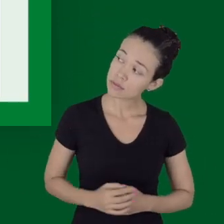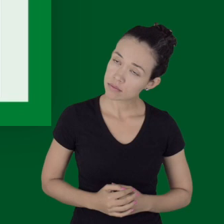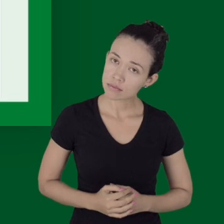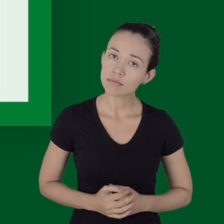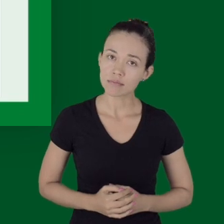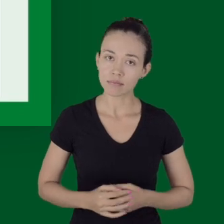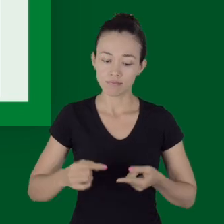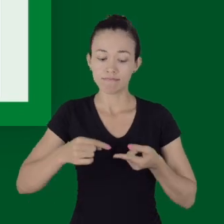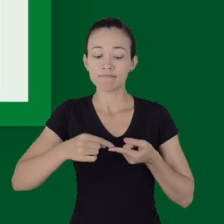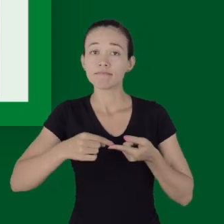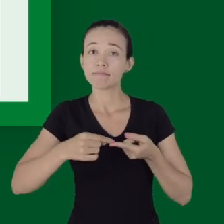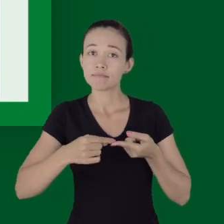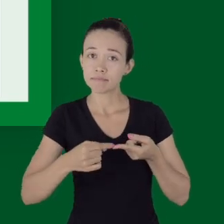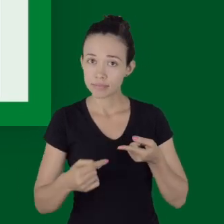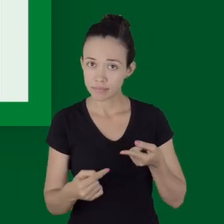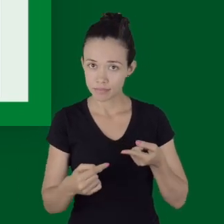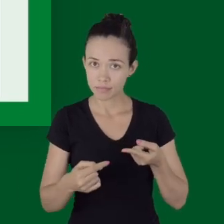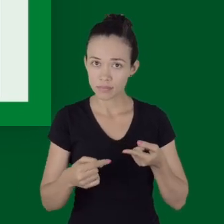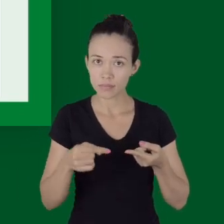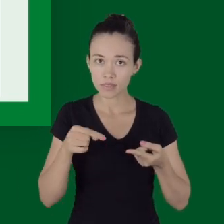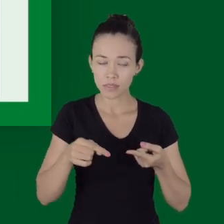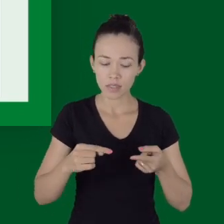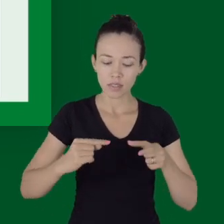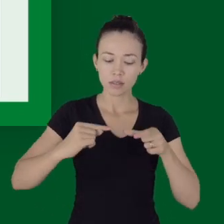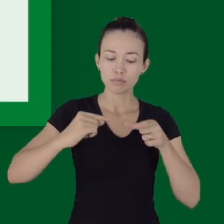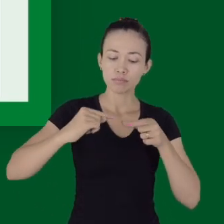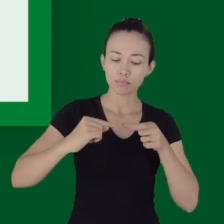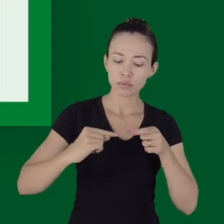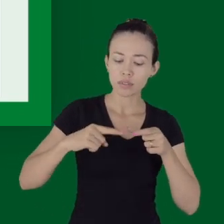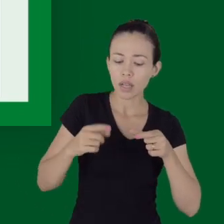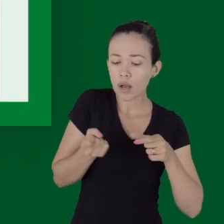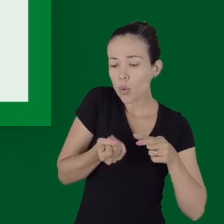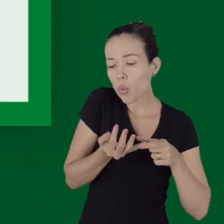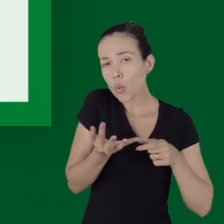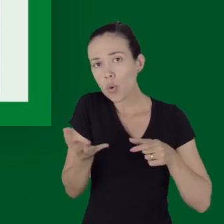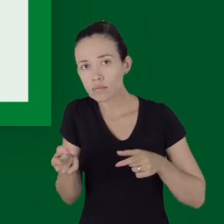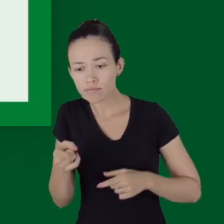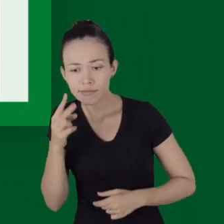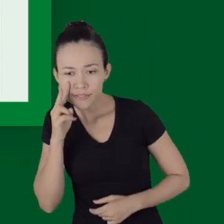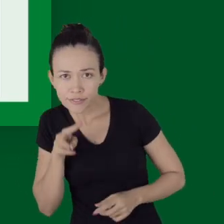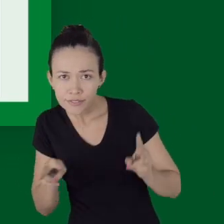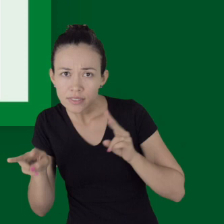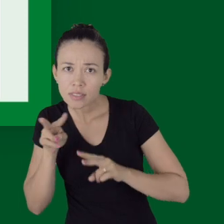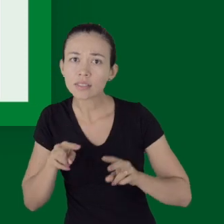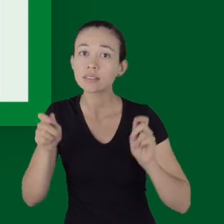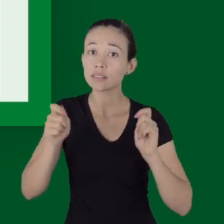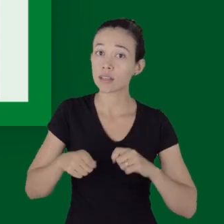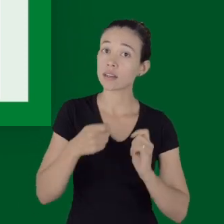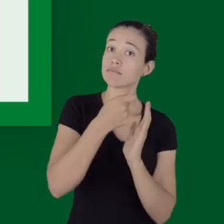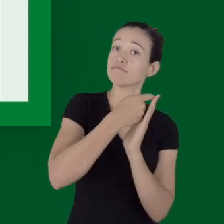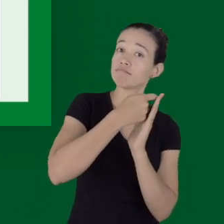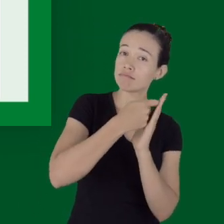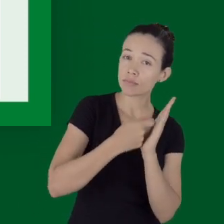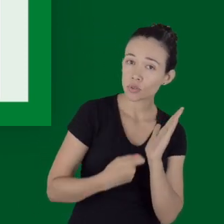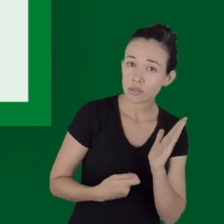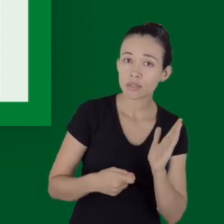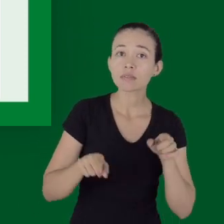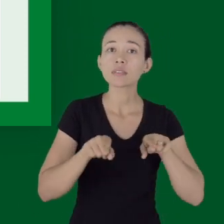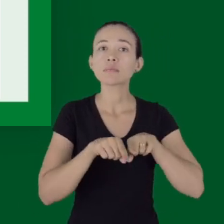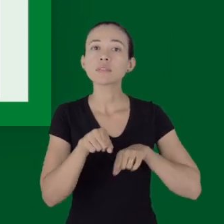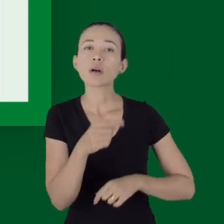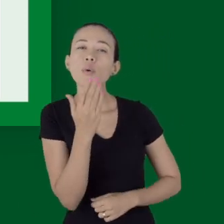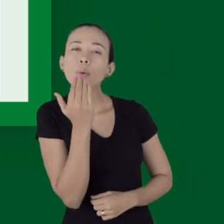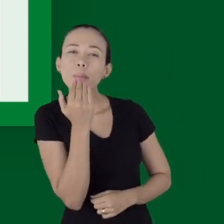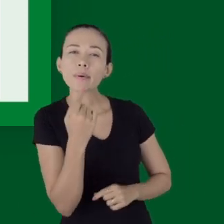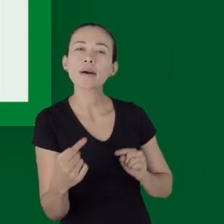consegue. Ver os resultados no monitor, anotar os resultados, ajustar a alimentação conforme os